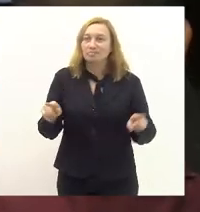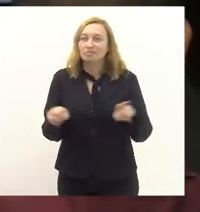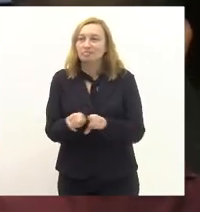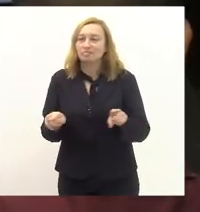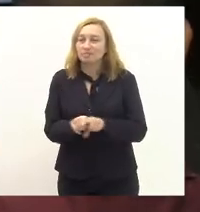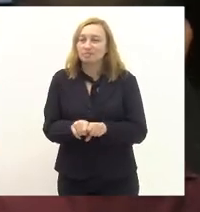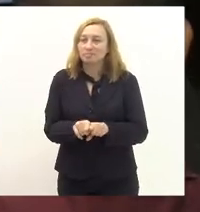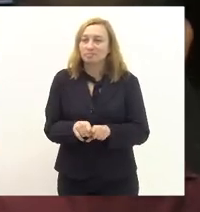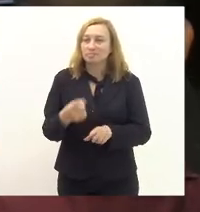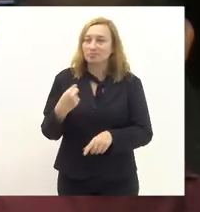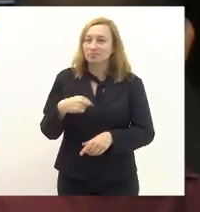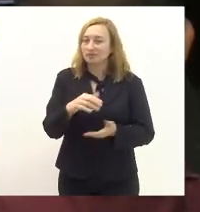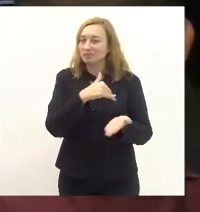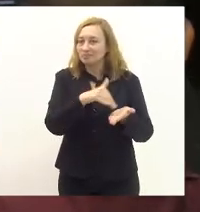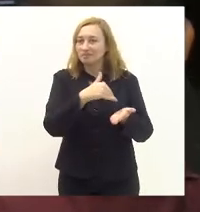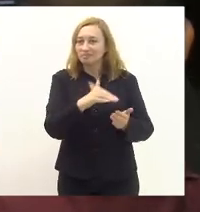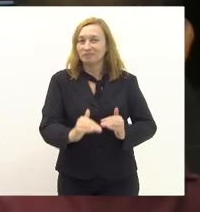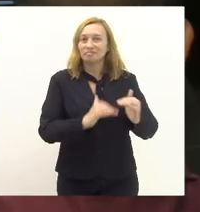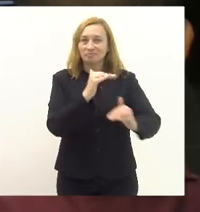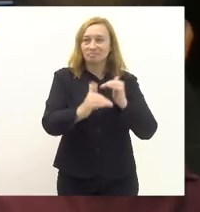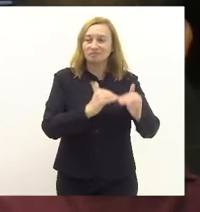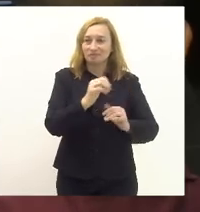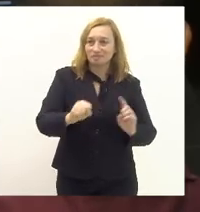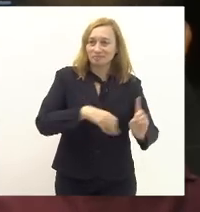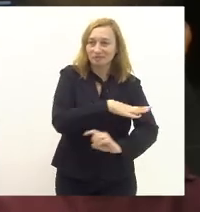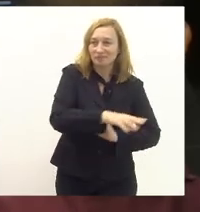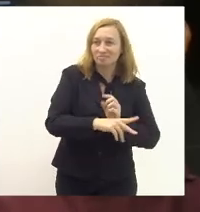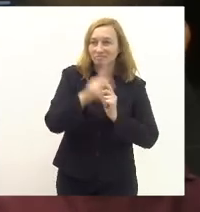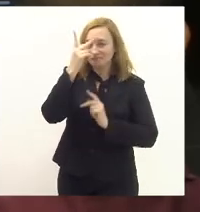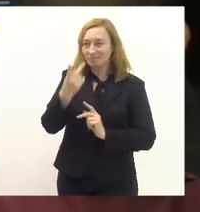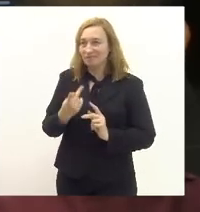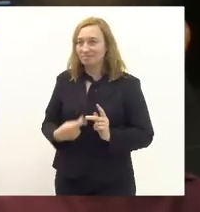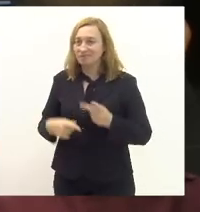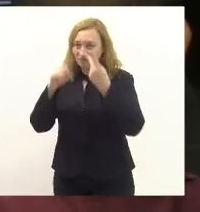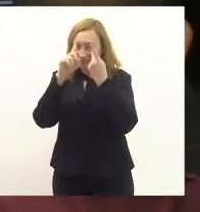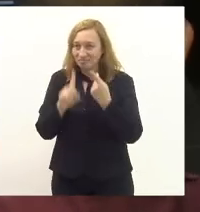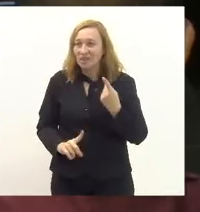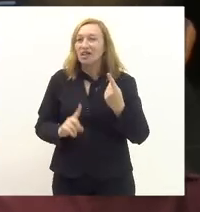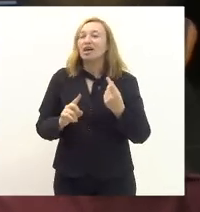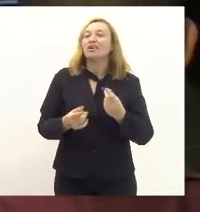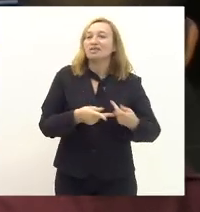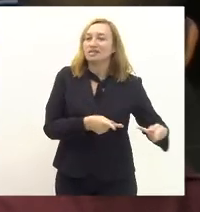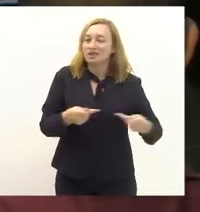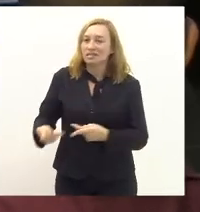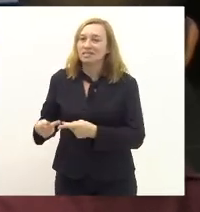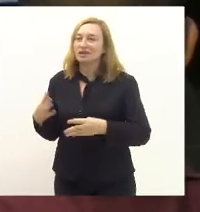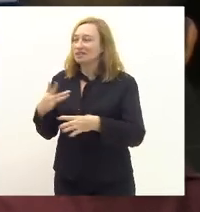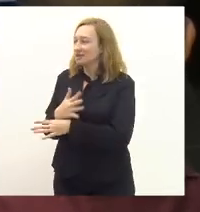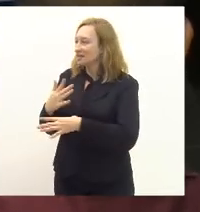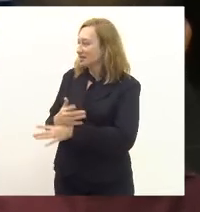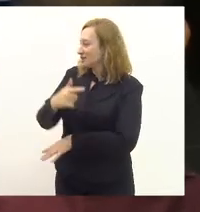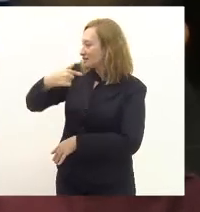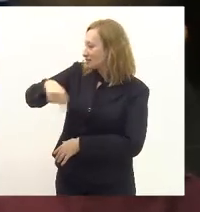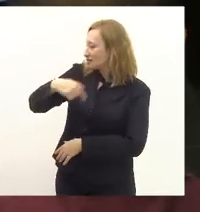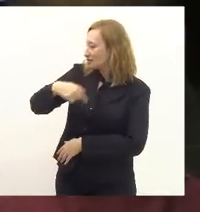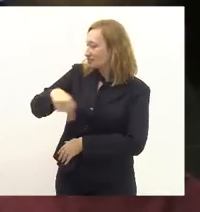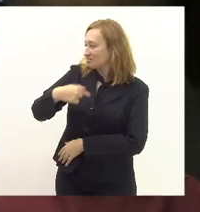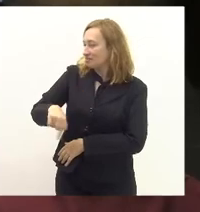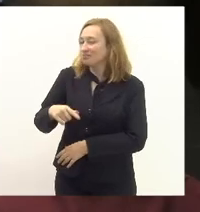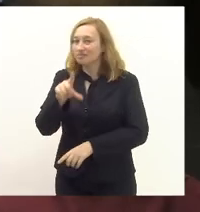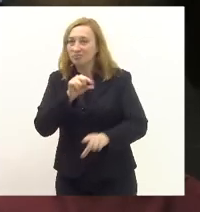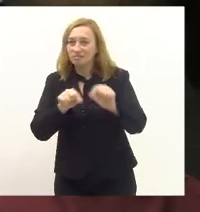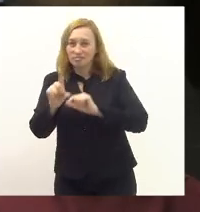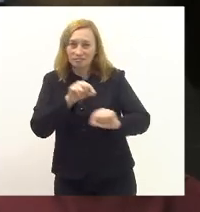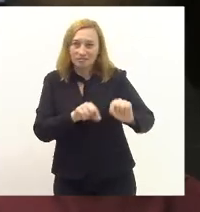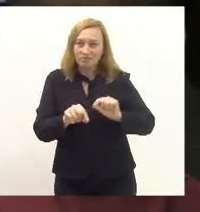quando estive secretário de Desenvolvimento Social e Direitos Humanos, nós estivemos visitando a cidade de Queimados e escolhendo o local